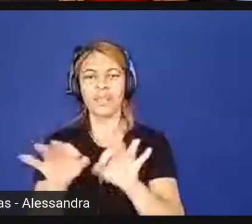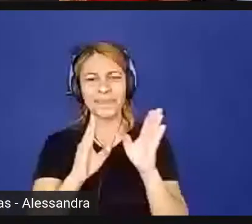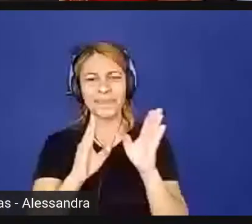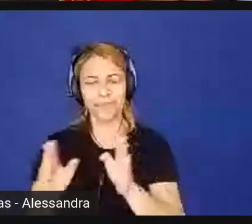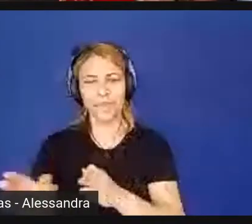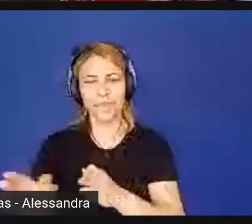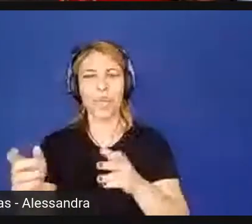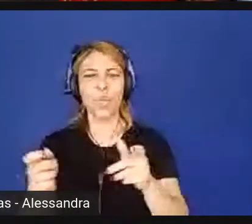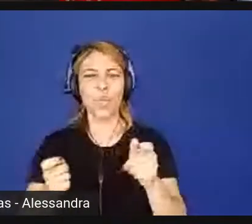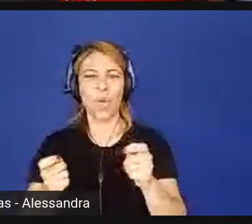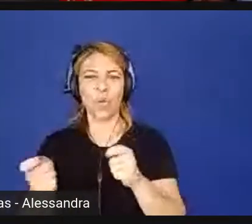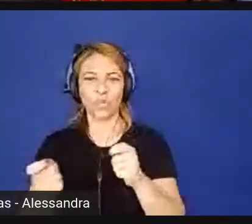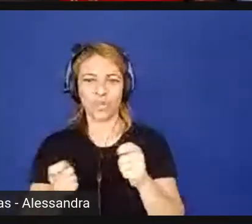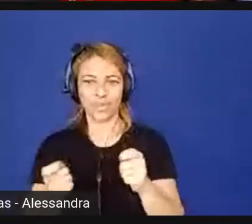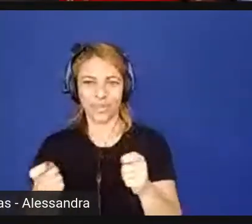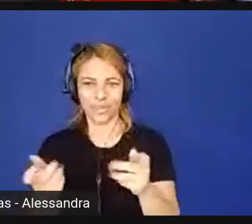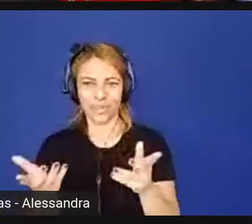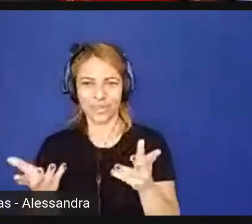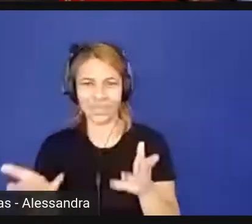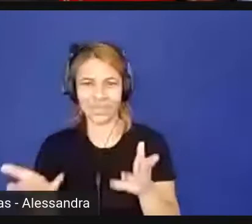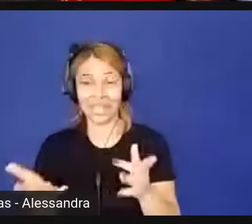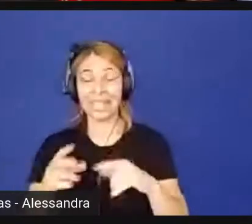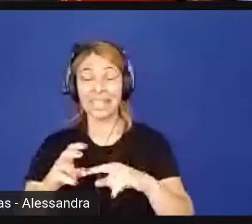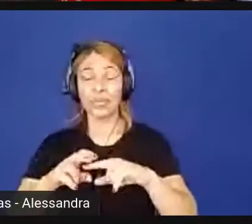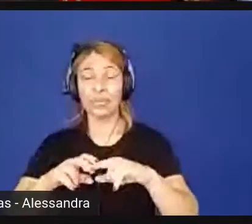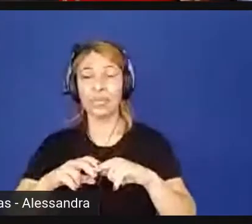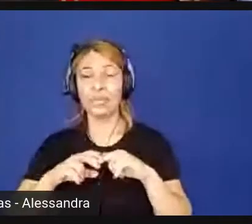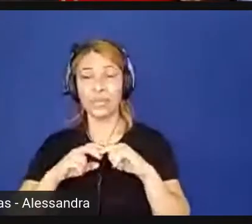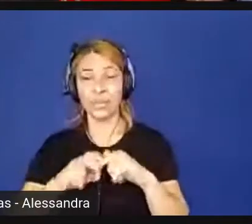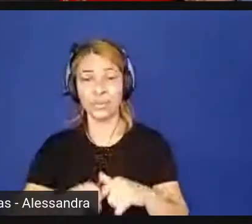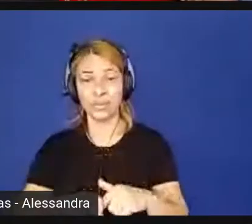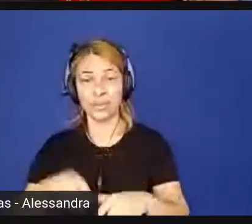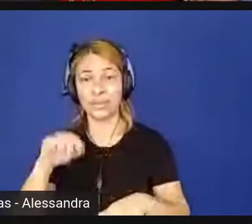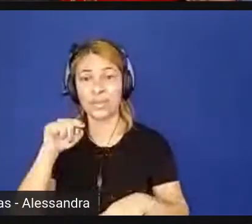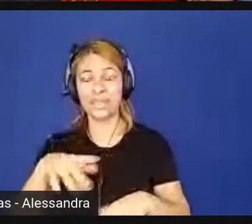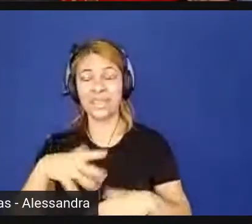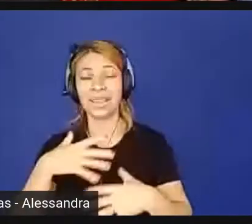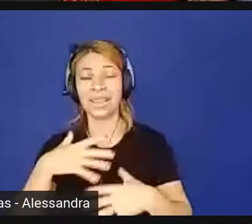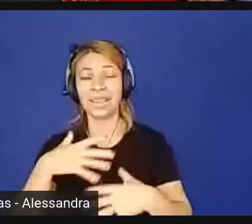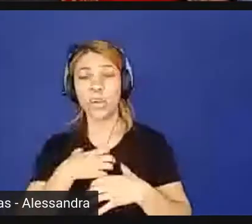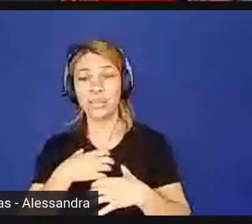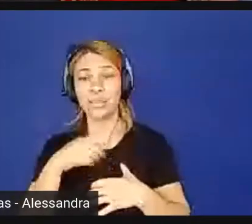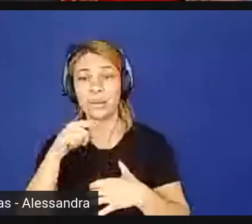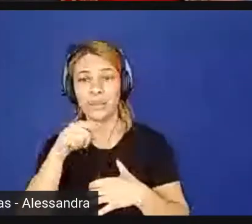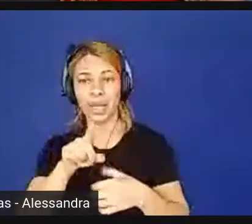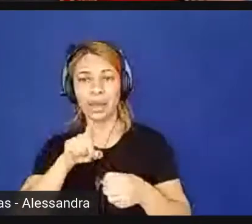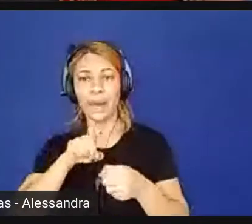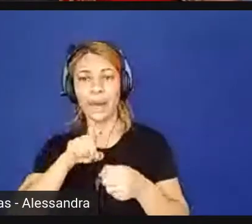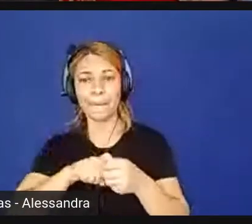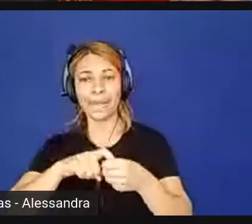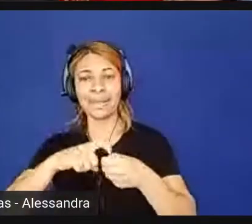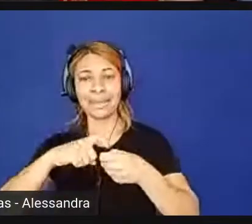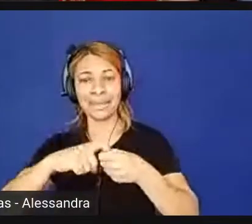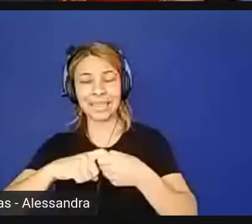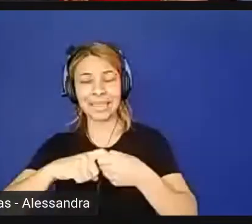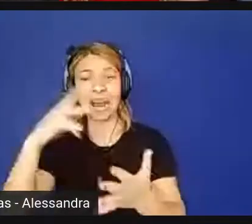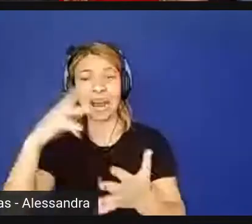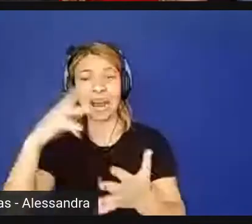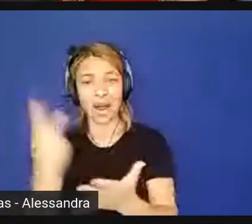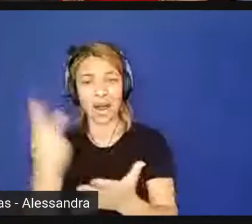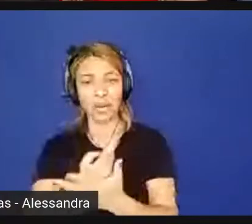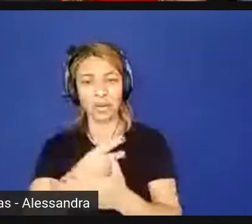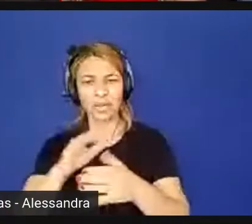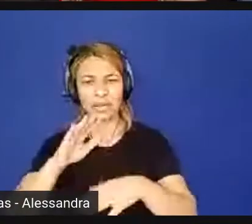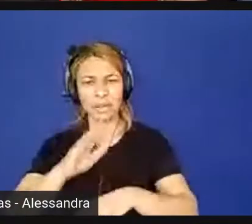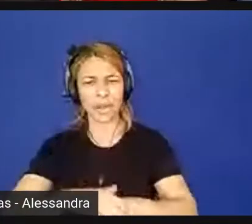De novo, portanto, eu acho que a condição para que essas parcerias aconteçam cada vez mais, porque, no meu